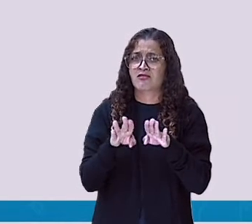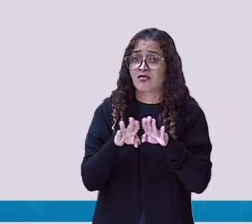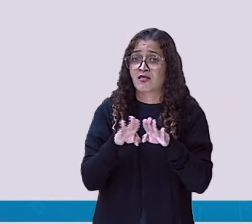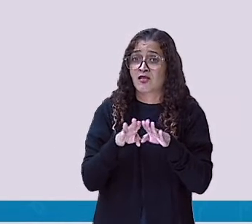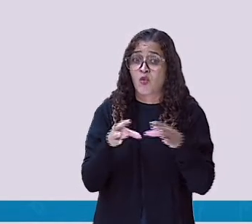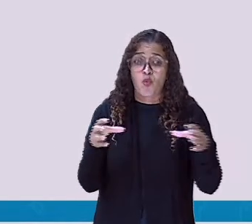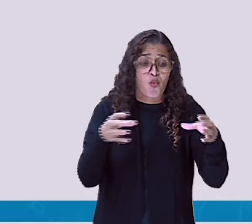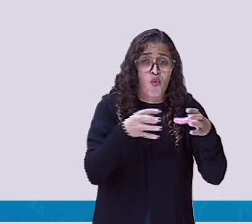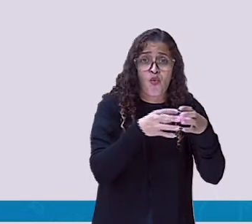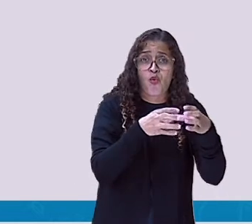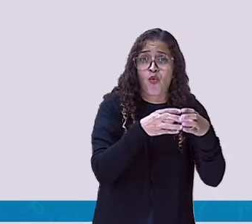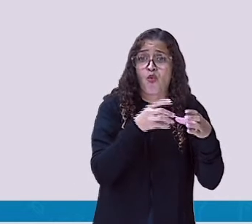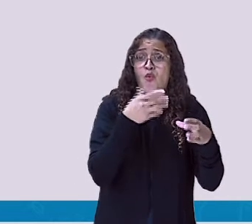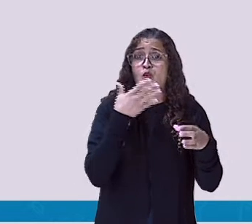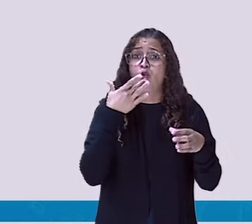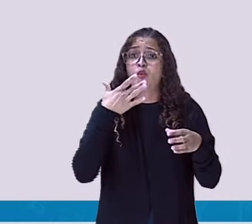turma.